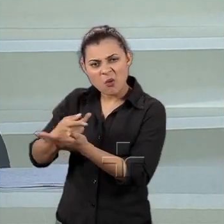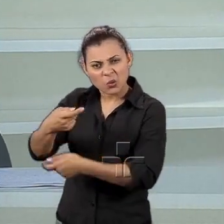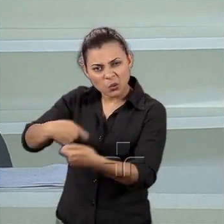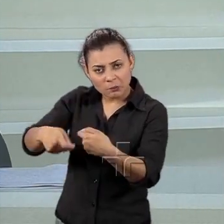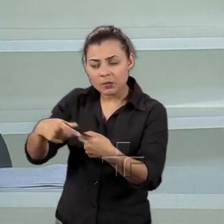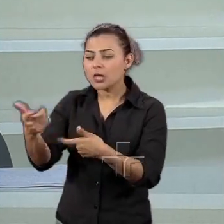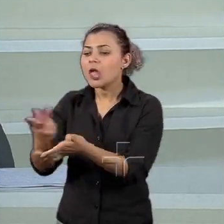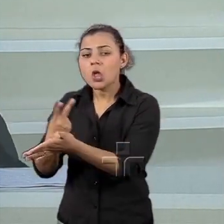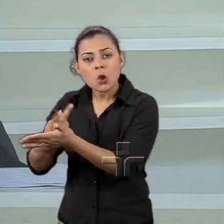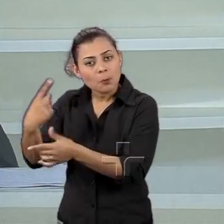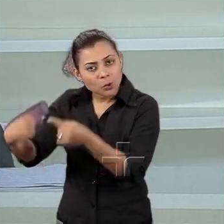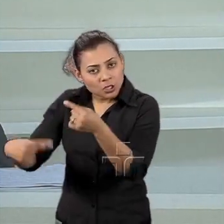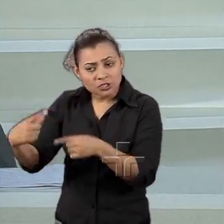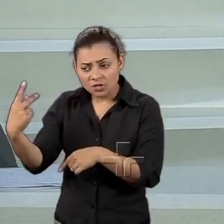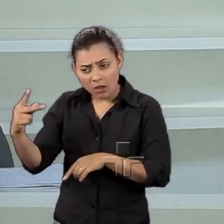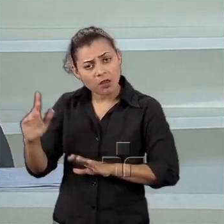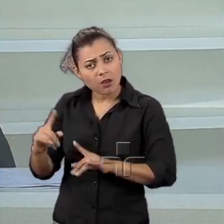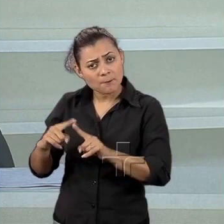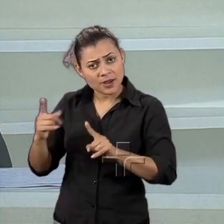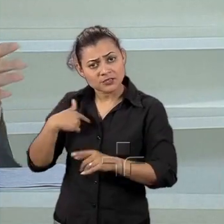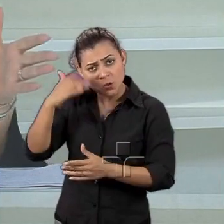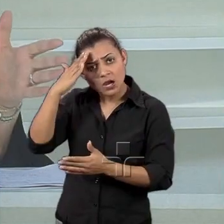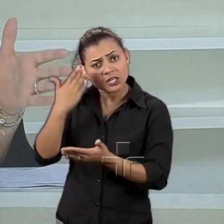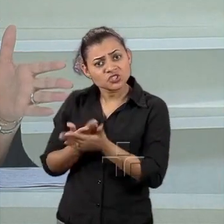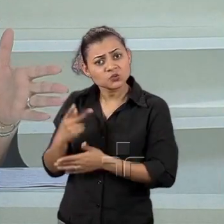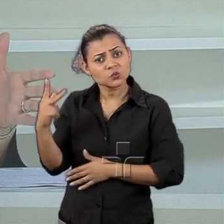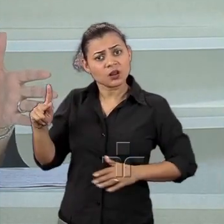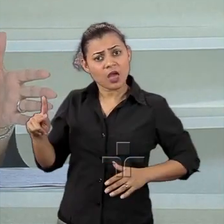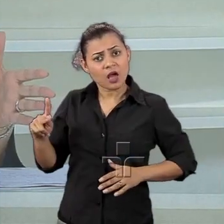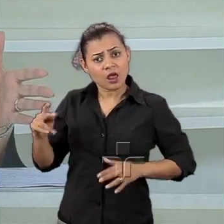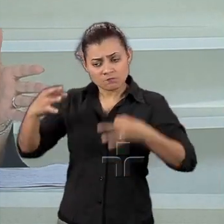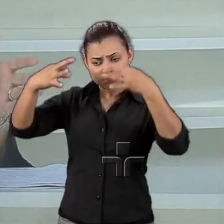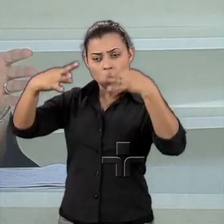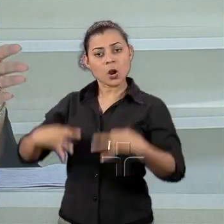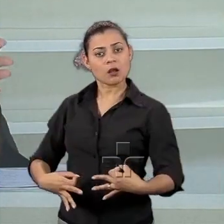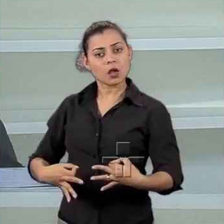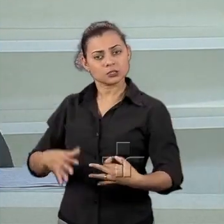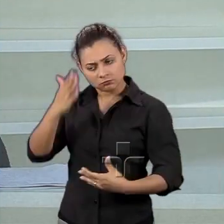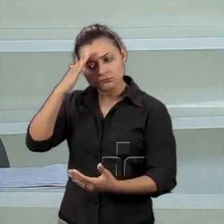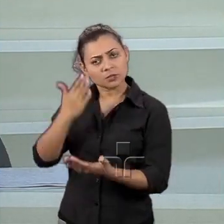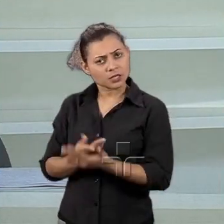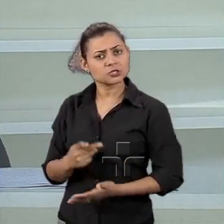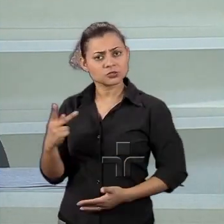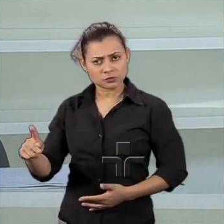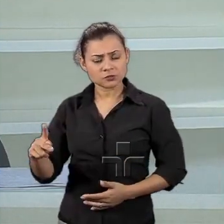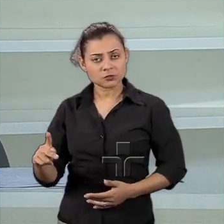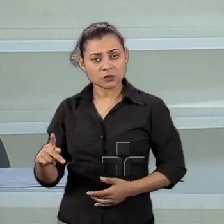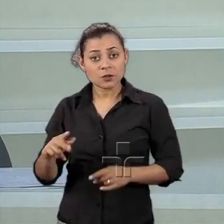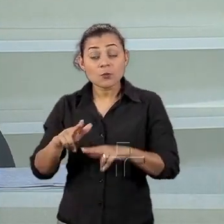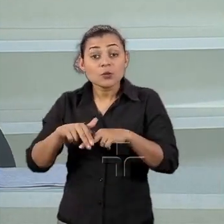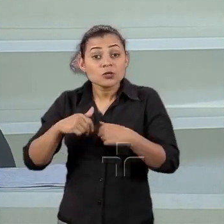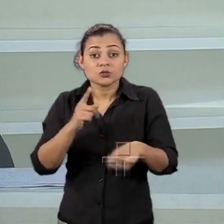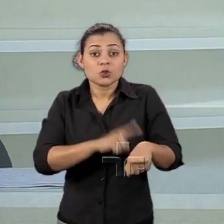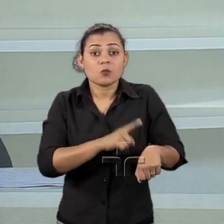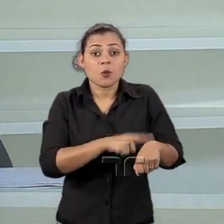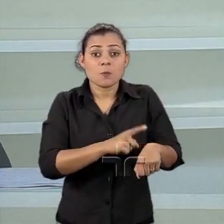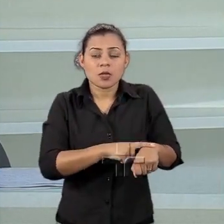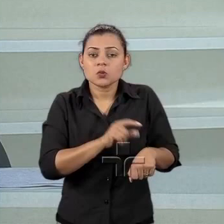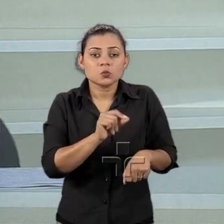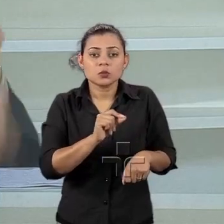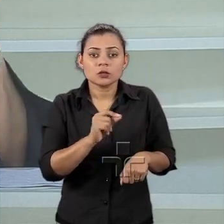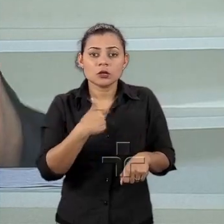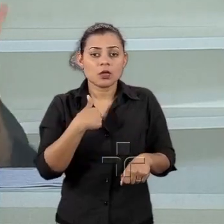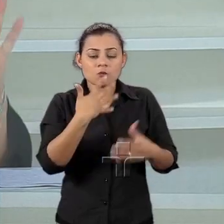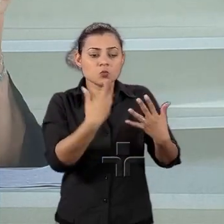errou na política, mas não merecia ser crucificada por desonestidade. Então, naquele momento, eu recusei. Meu